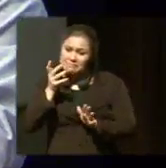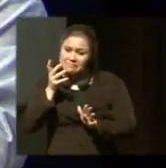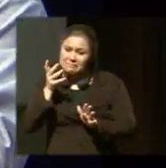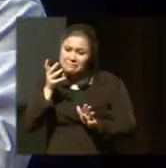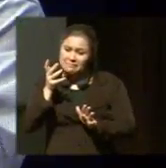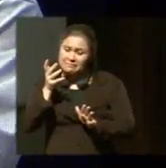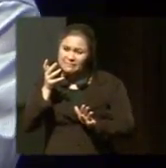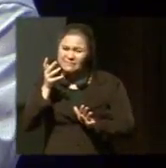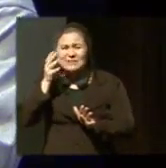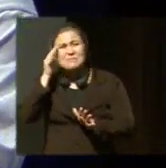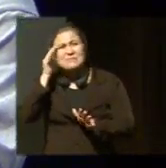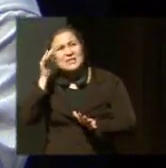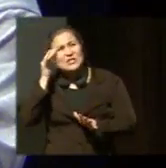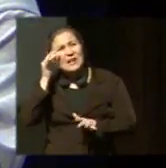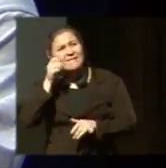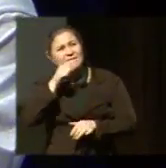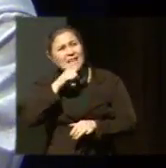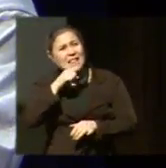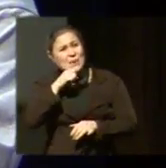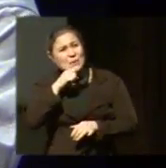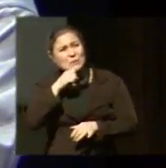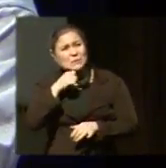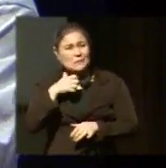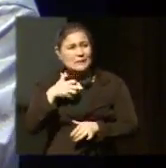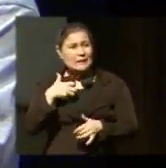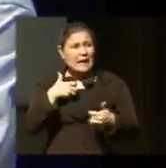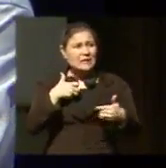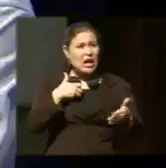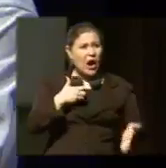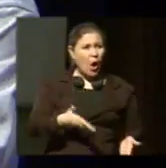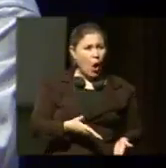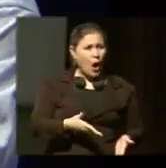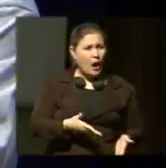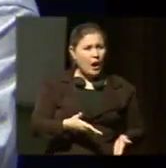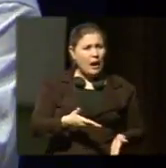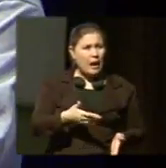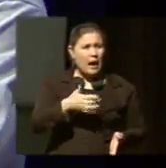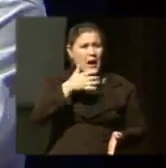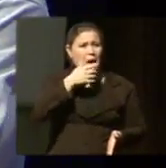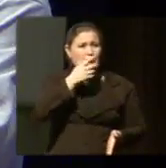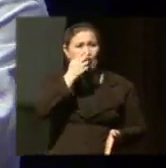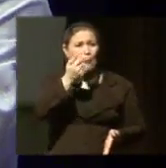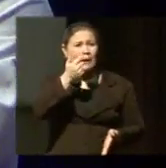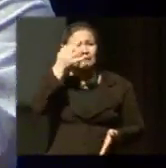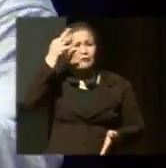eu acho que se imaginar velho para a idade onde nós estamos é quase algo filosófico.